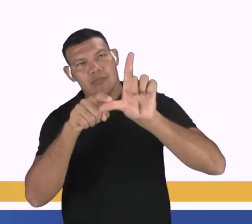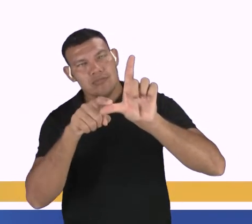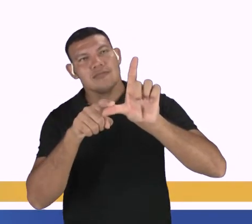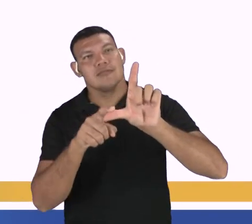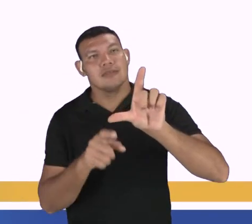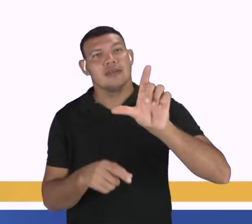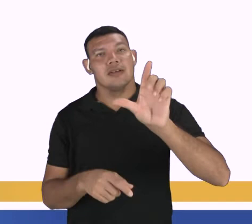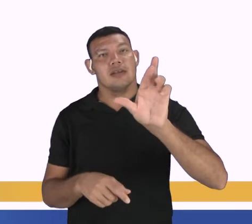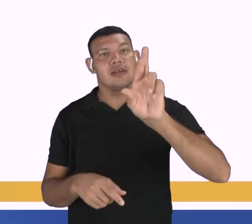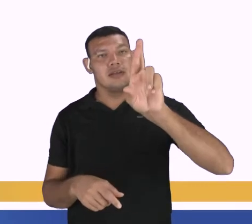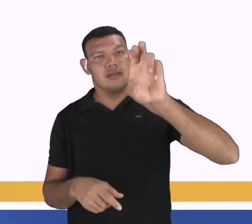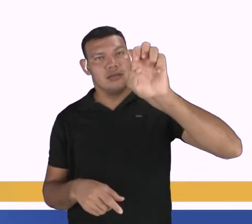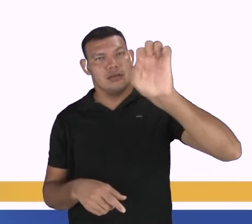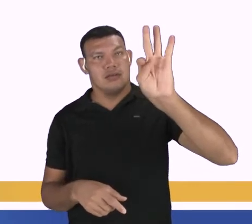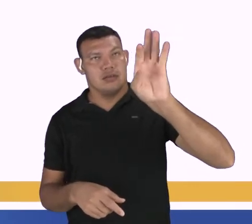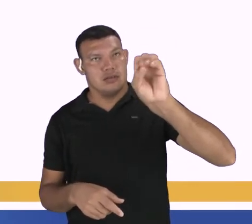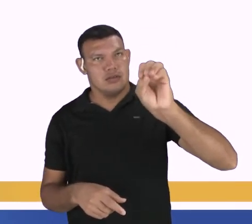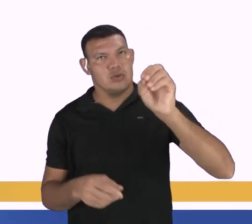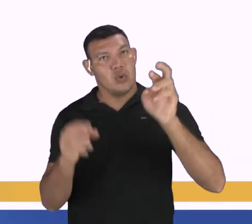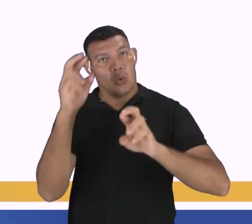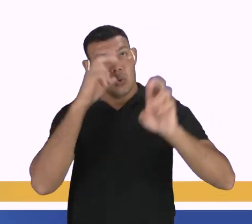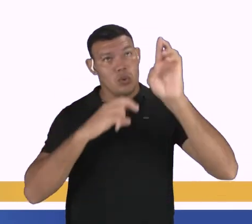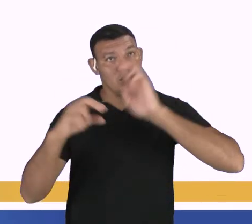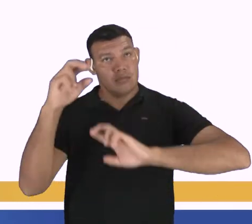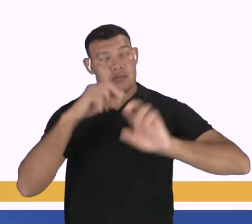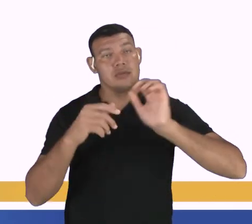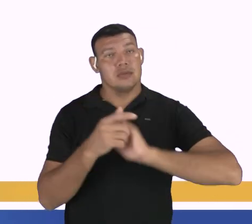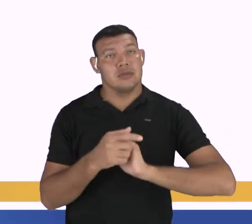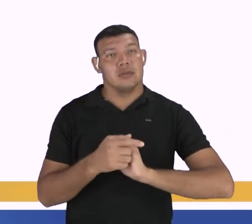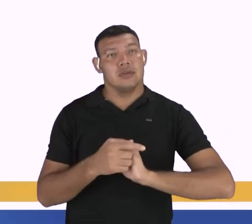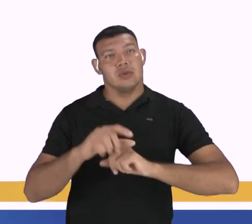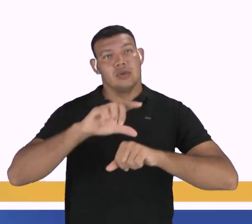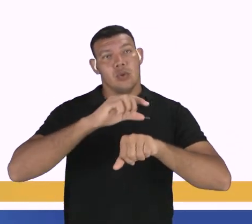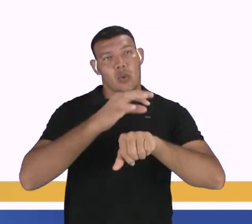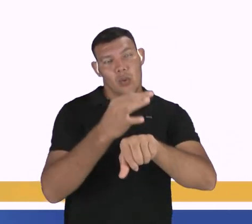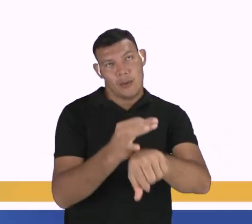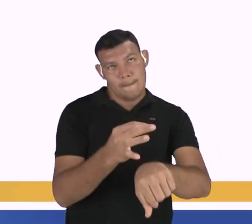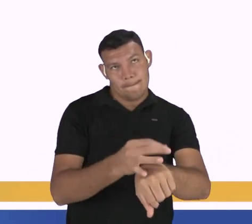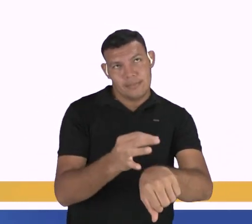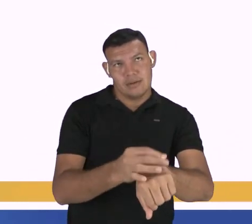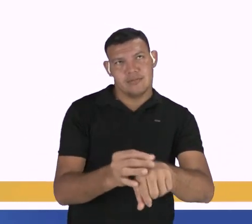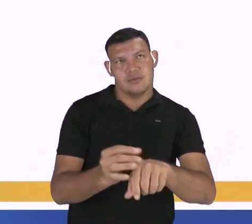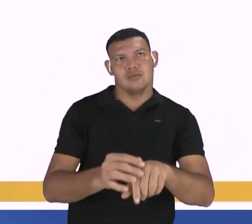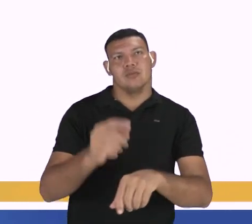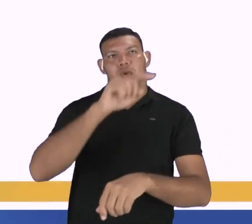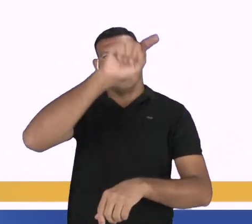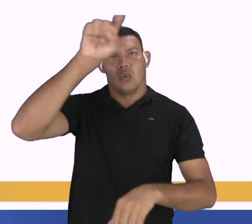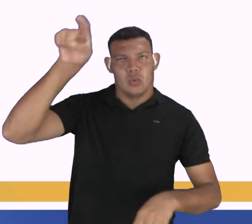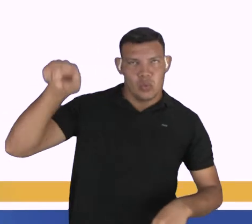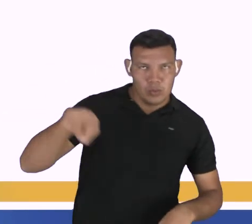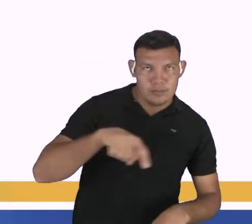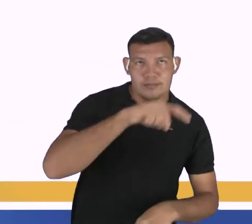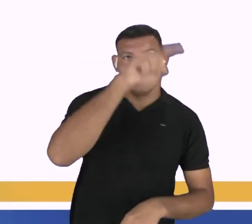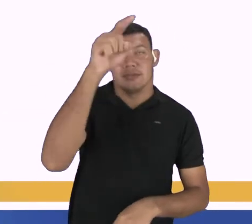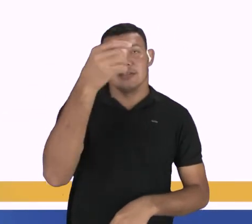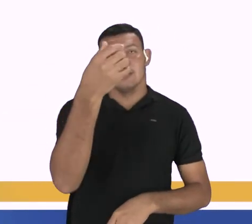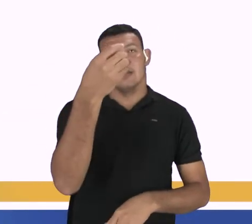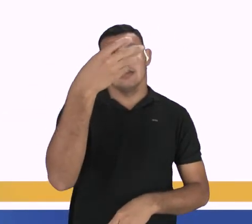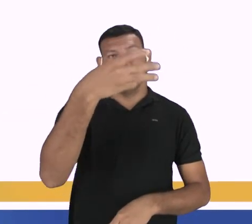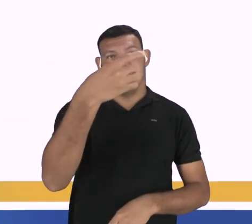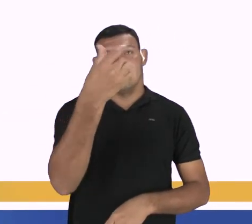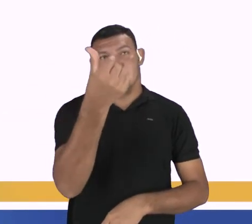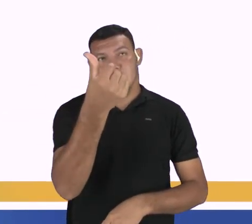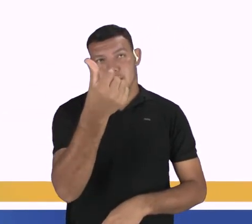vale 90 graus. E observe também que o relógio completo, né, ele é uma volta completa, ou seja, 360